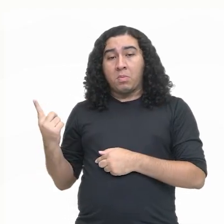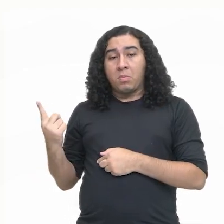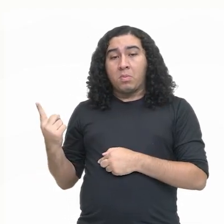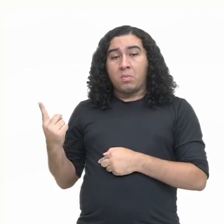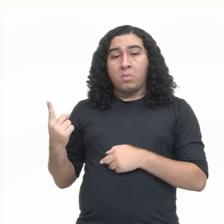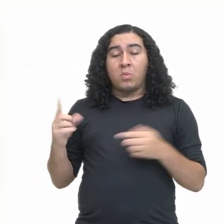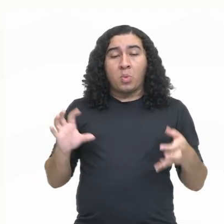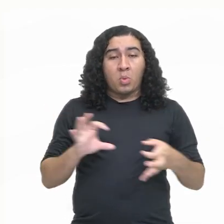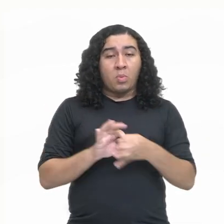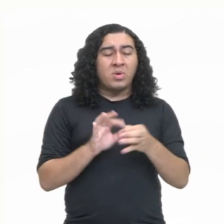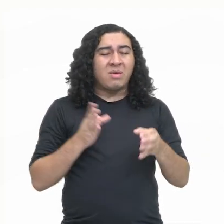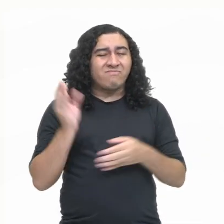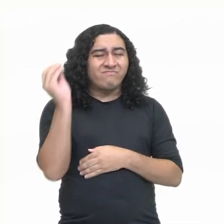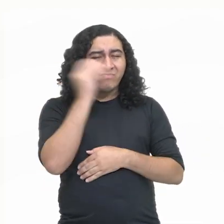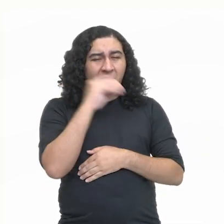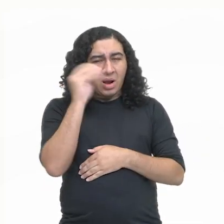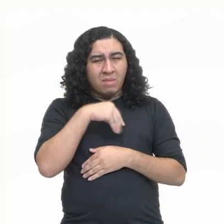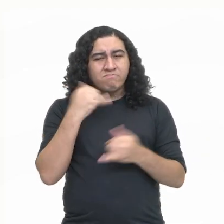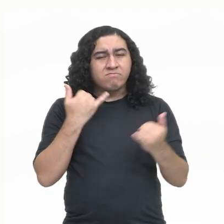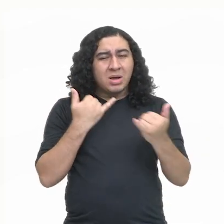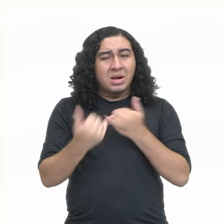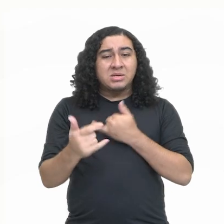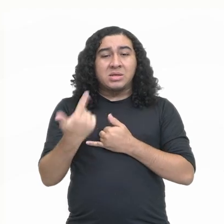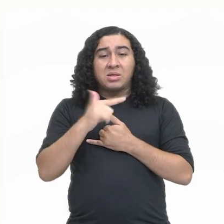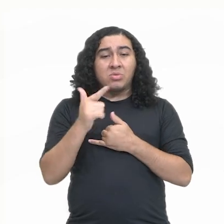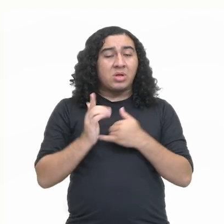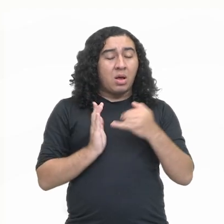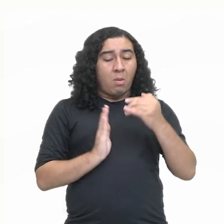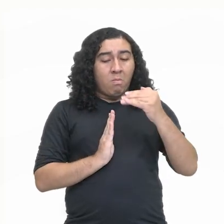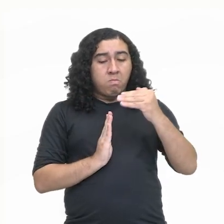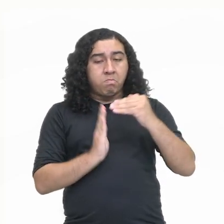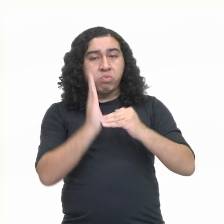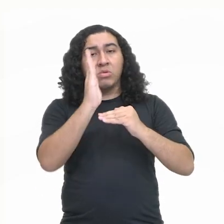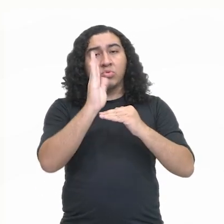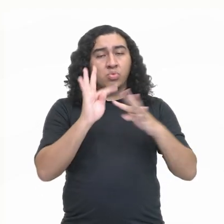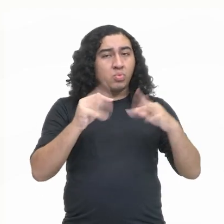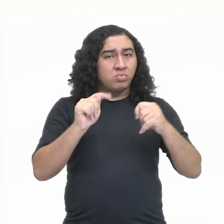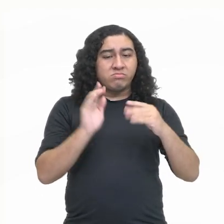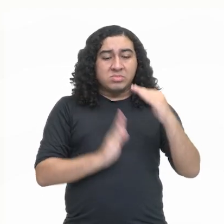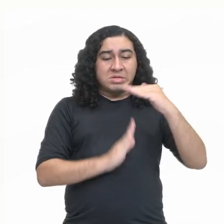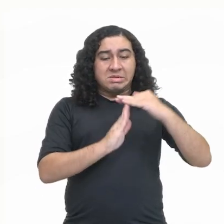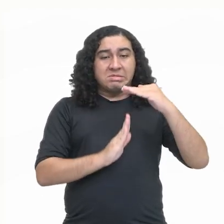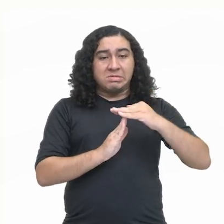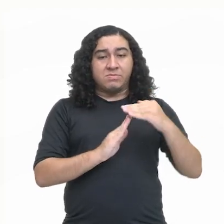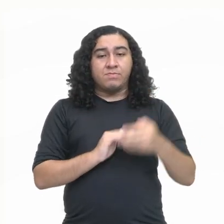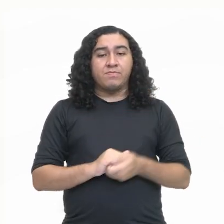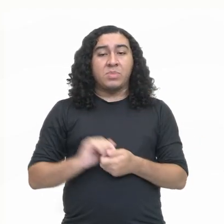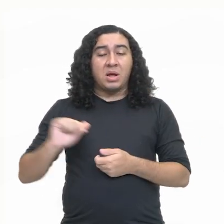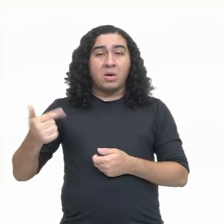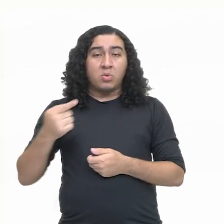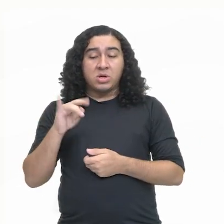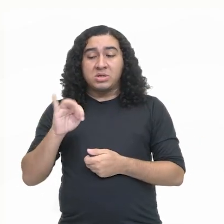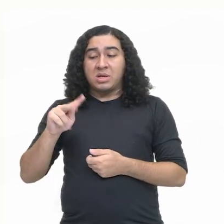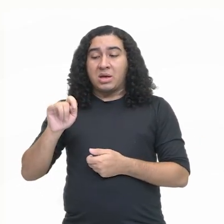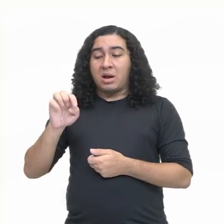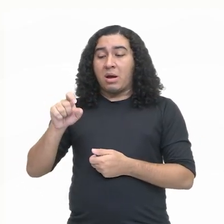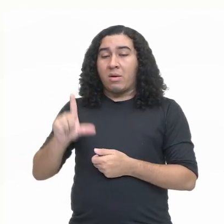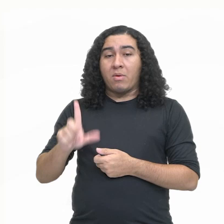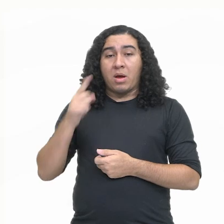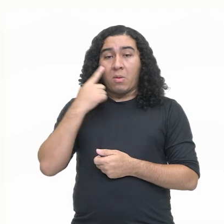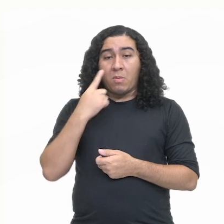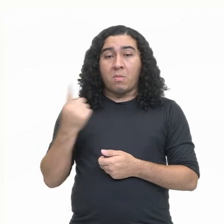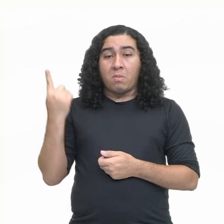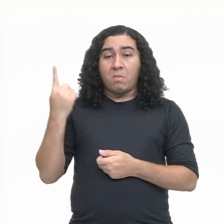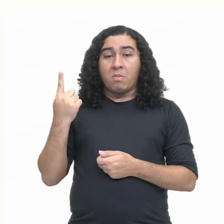ligada fracamente, né, ela não está atravessando totalmente a bicamada, e nós temos a proteína integral, que é